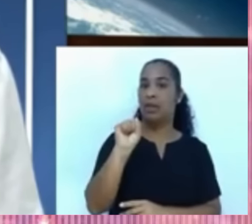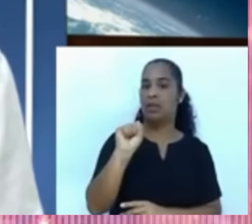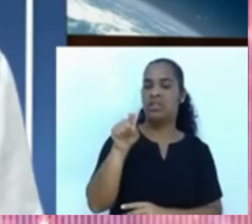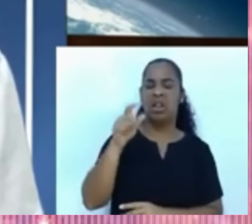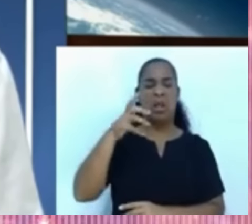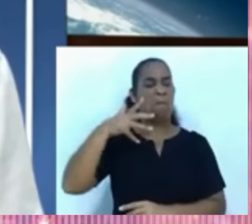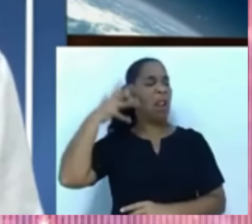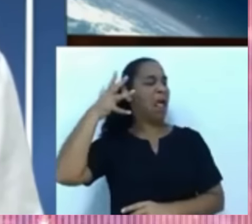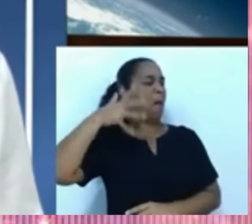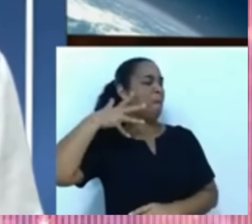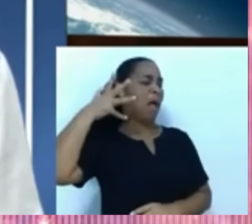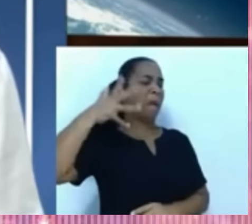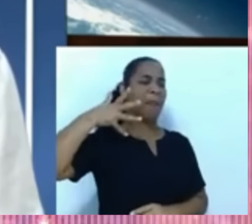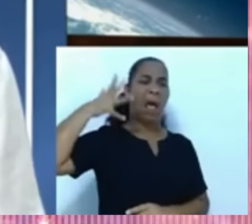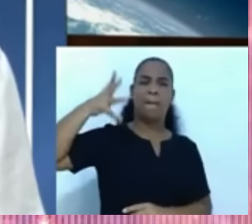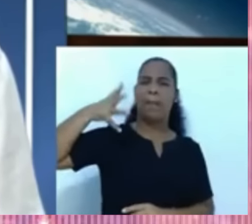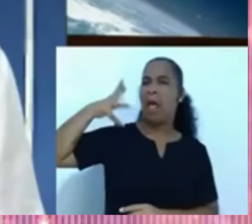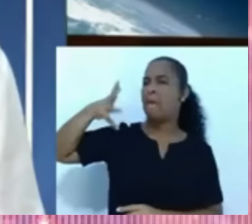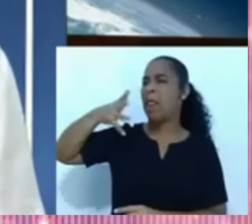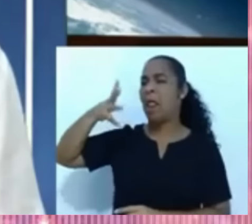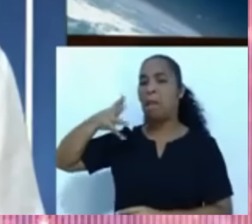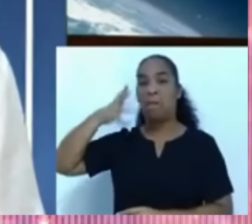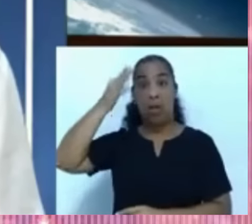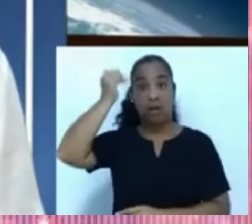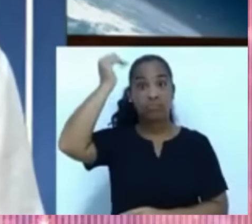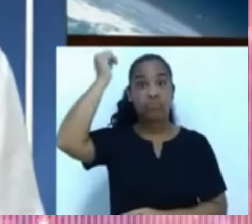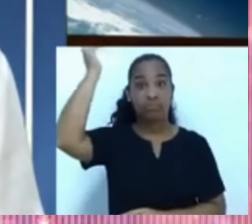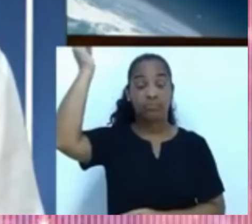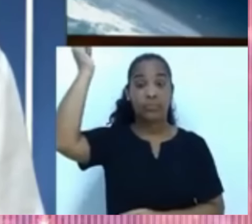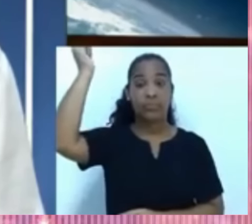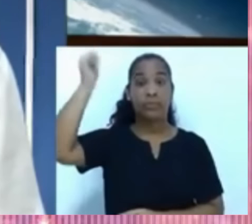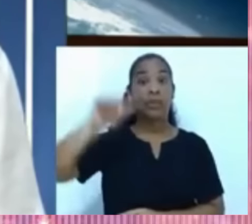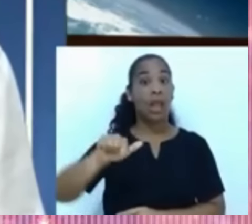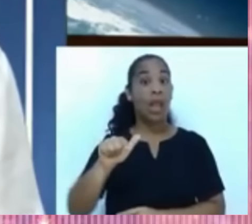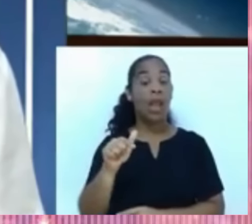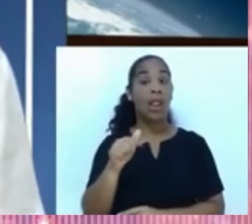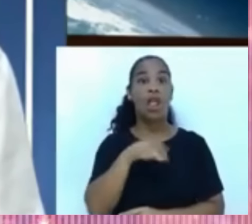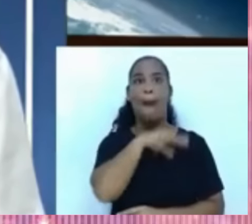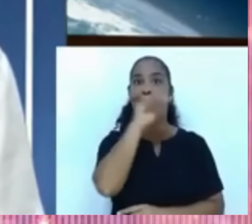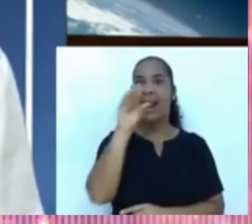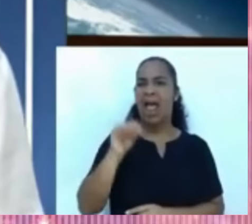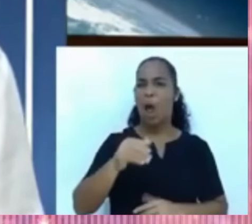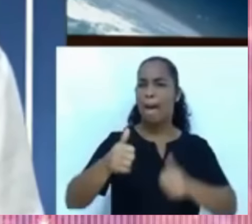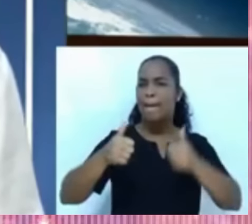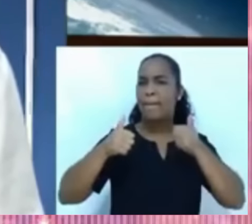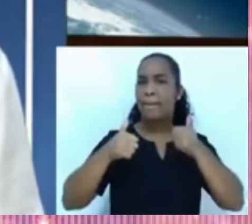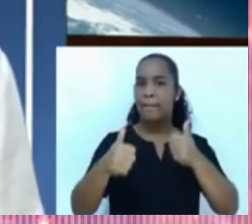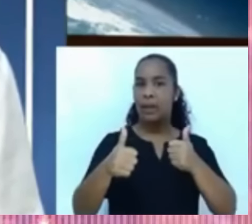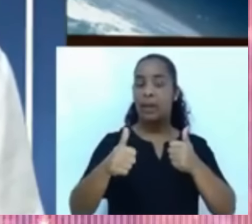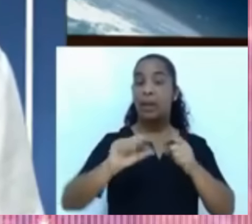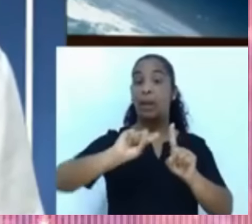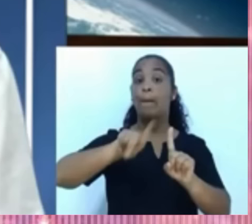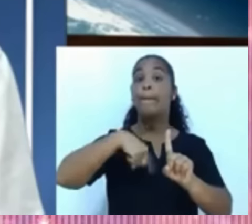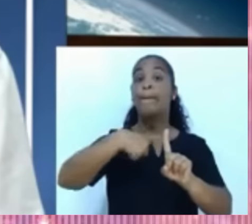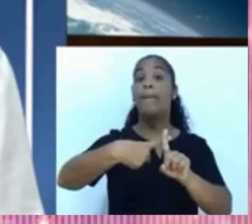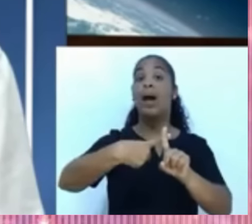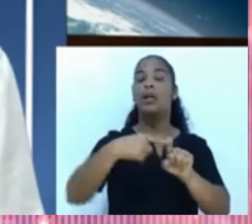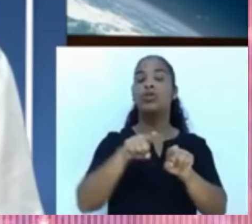todos os tempos não apenas porque falava bem sobretudo porque